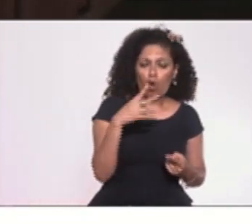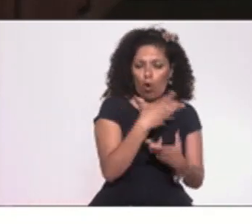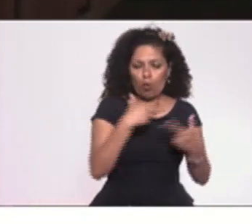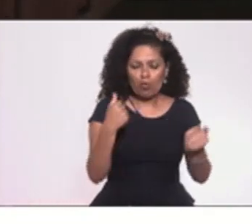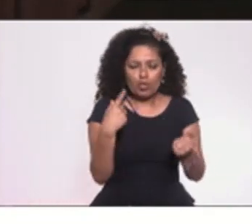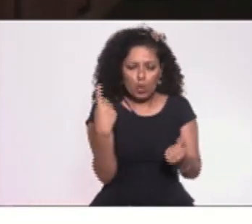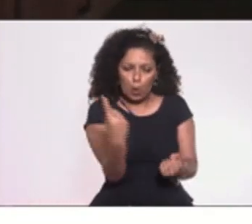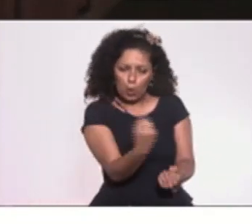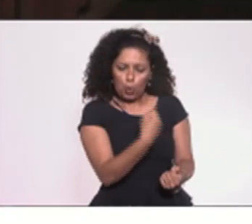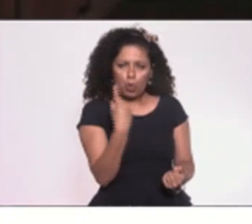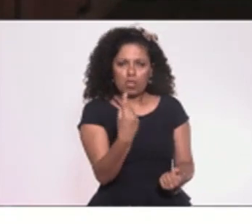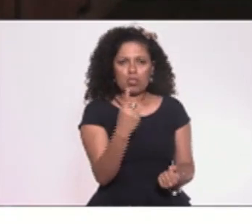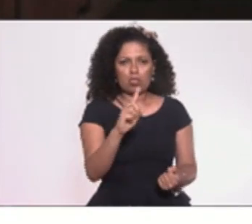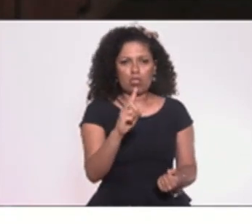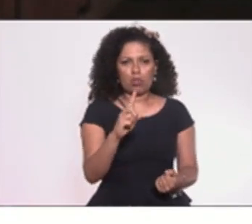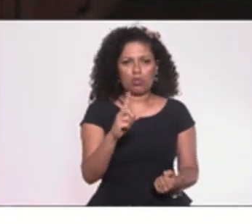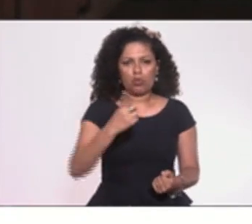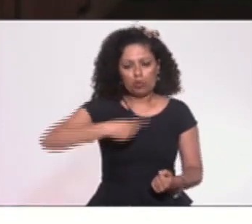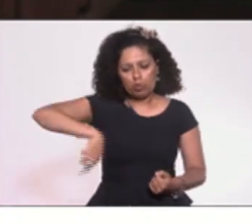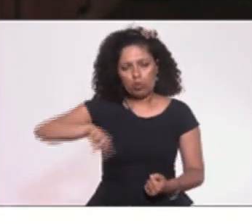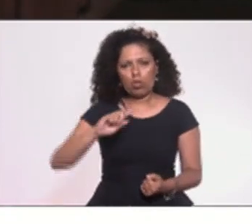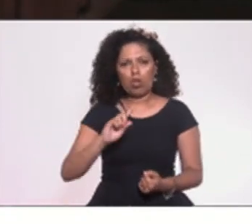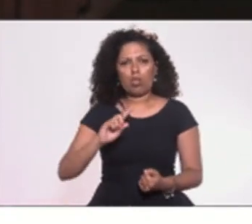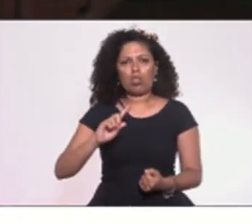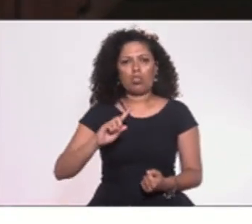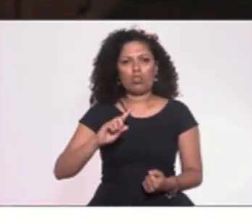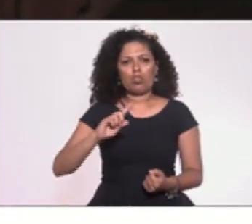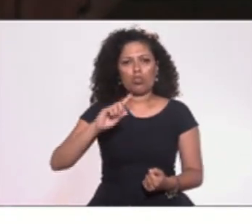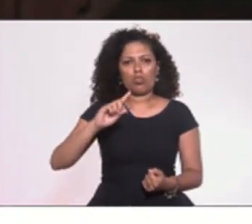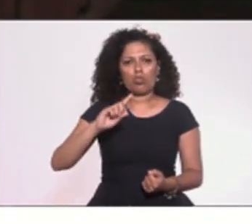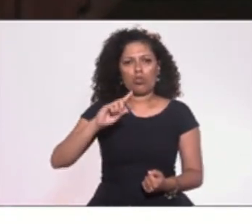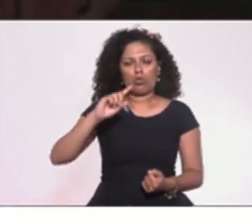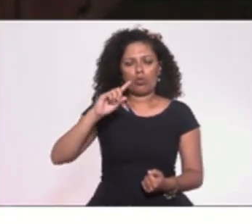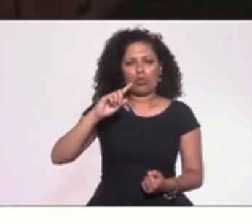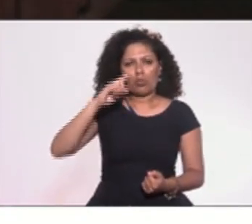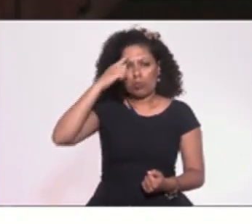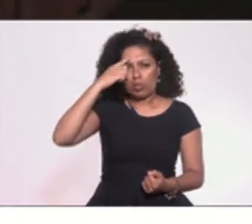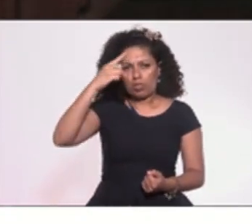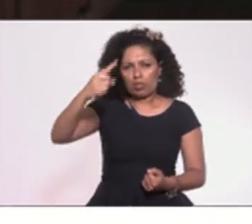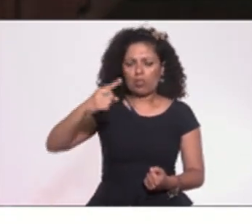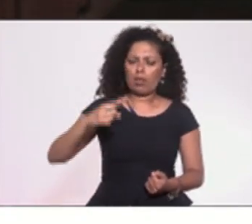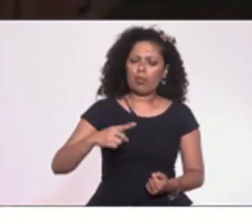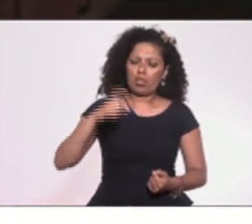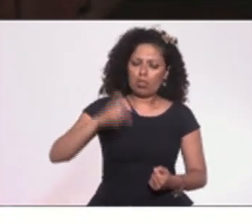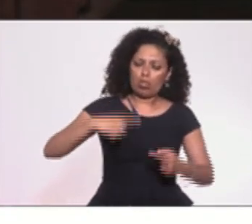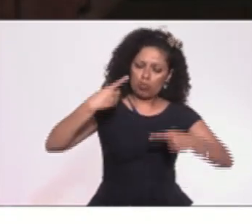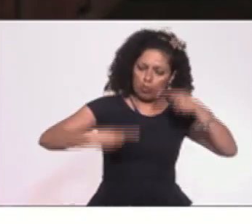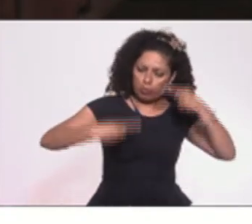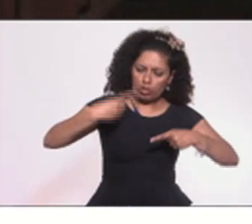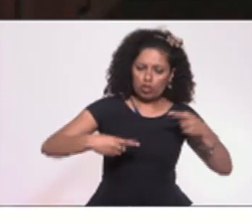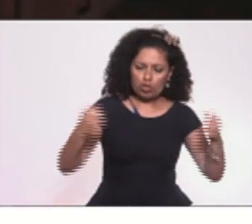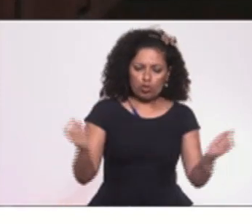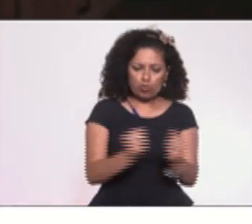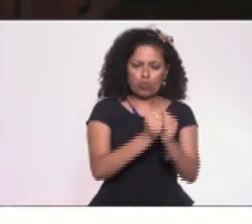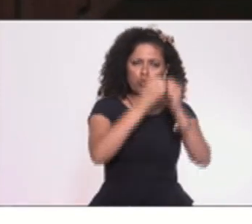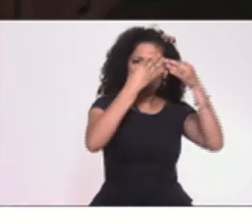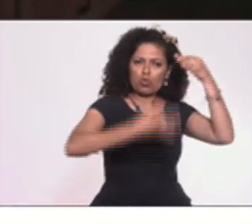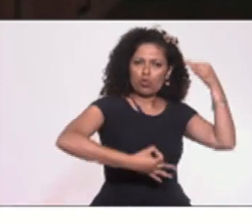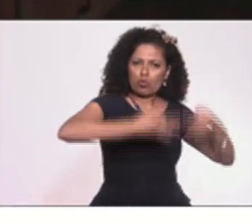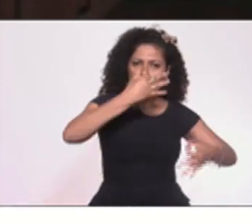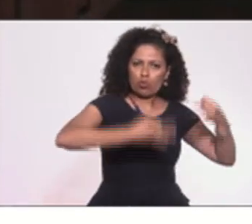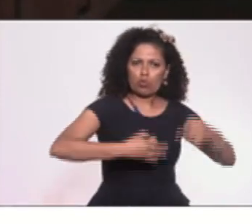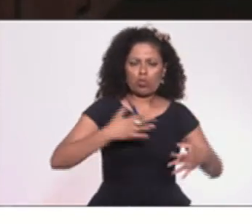isoladas. O nosso juízo é político com fundamentos jurídicos. Não